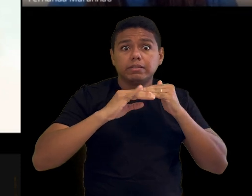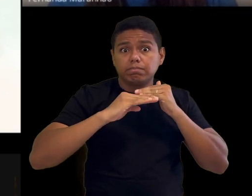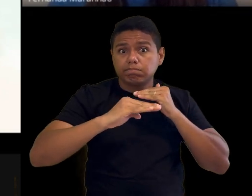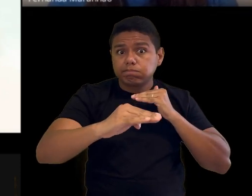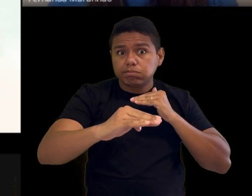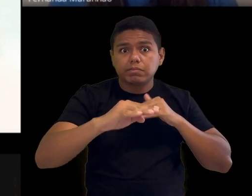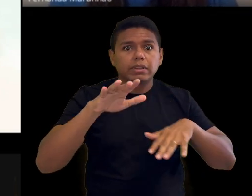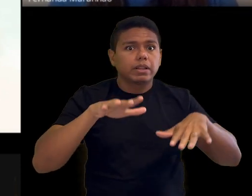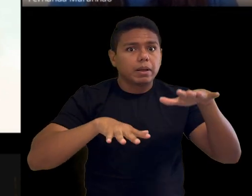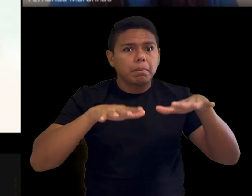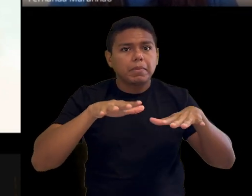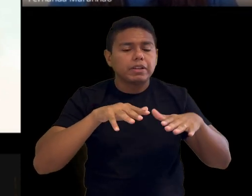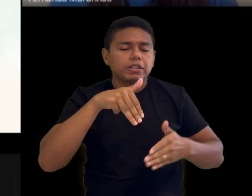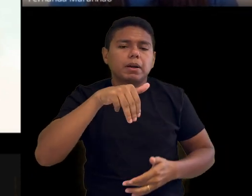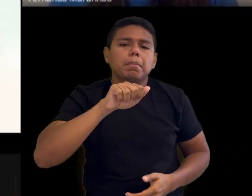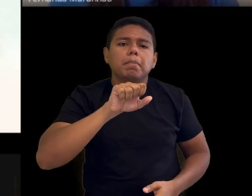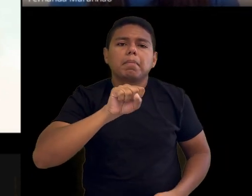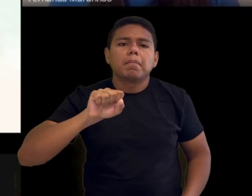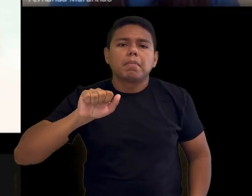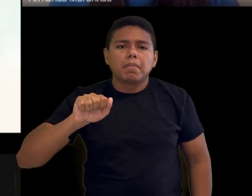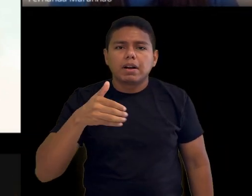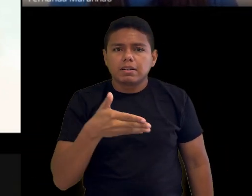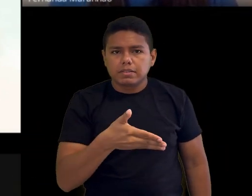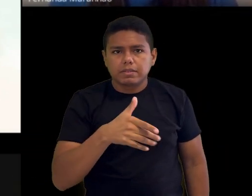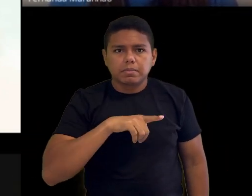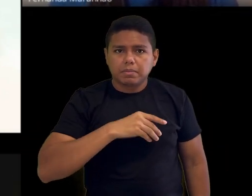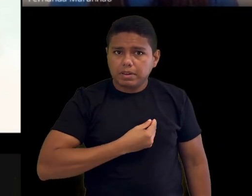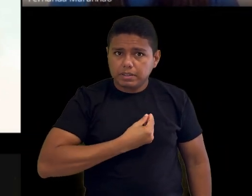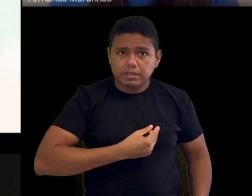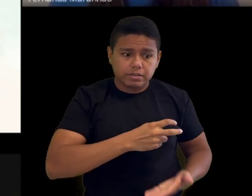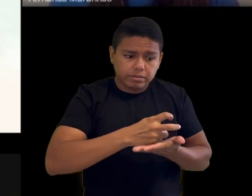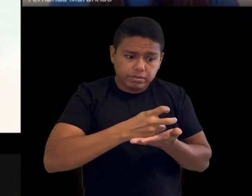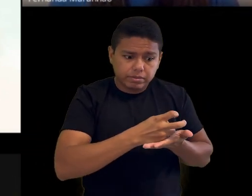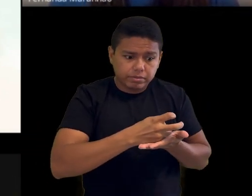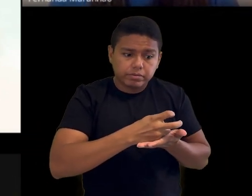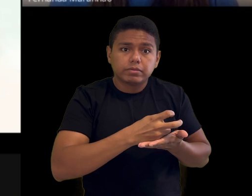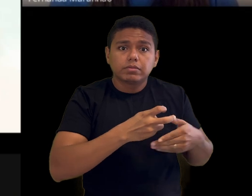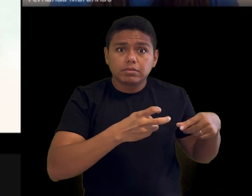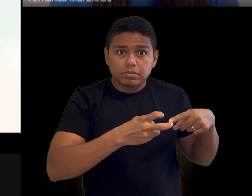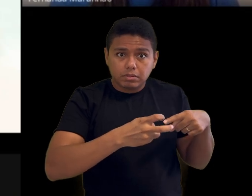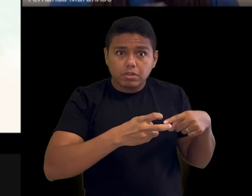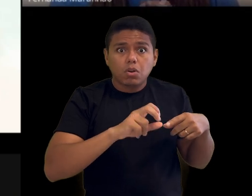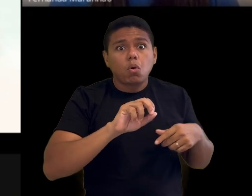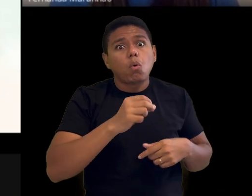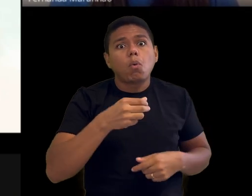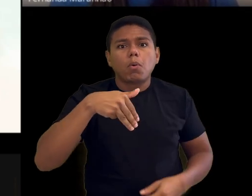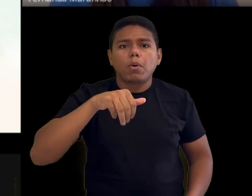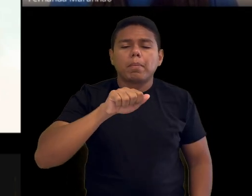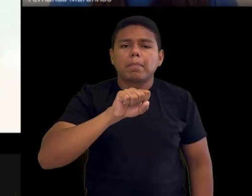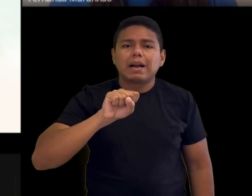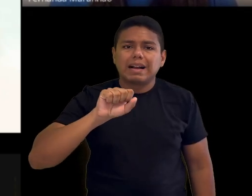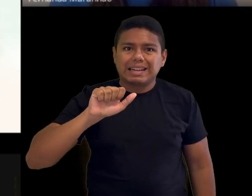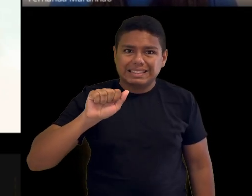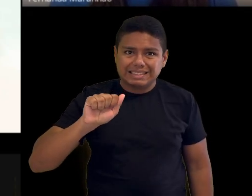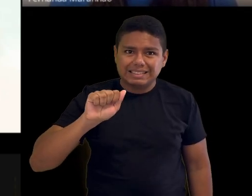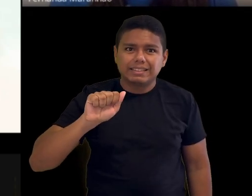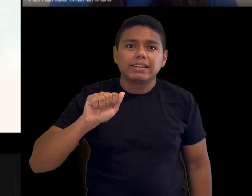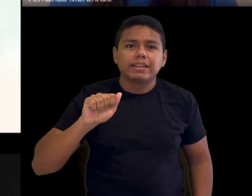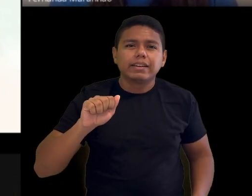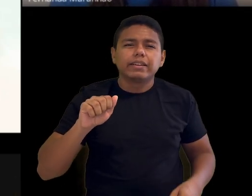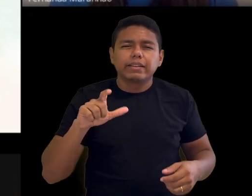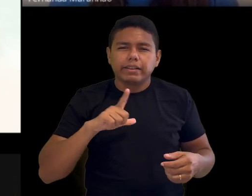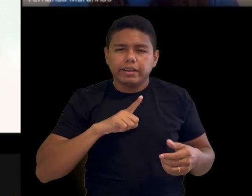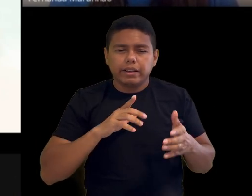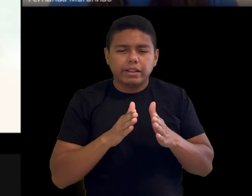A presença de embrião com vitalidade presente ou massa anexial maior do que 3,5 centímetros cúbicos ou valores de beta acima de